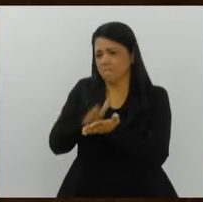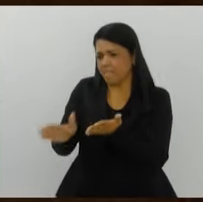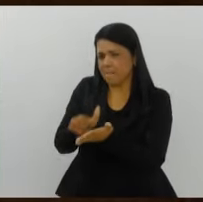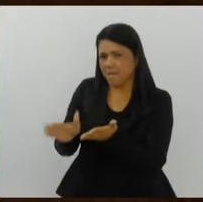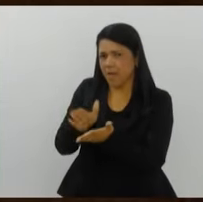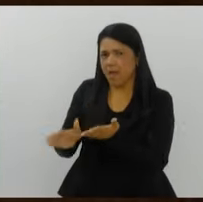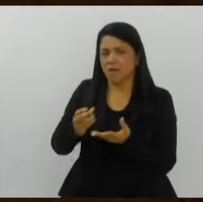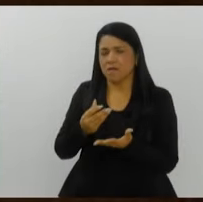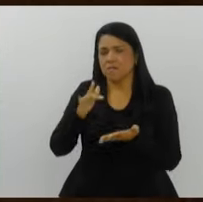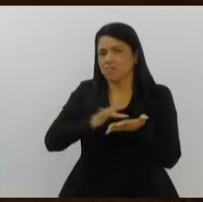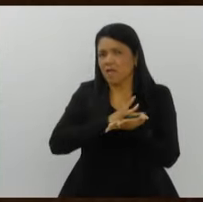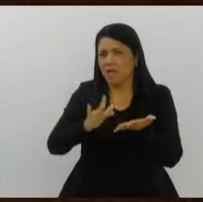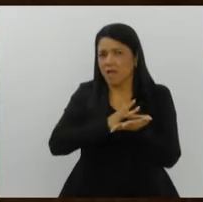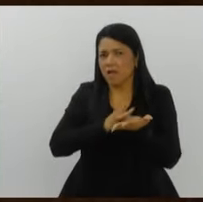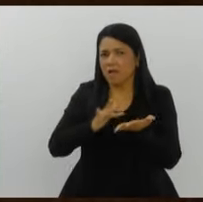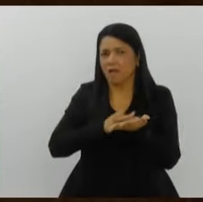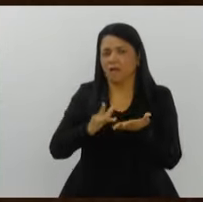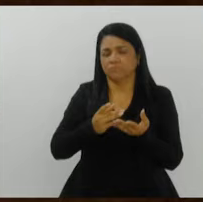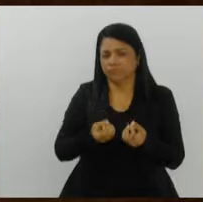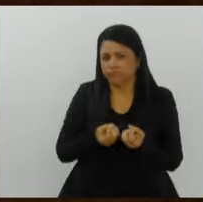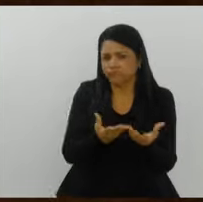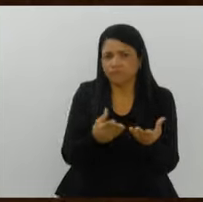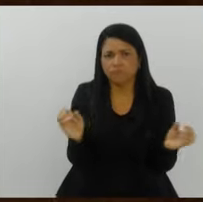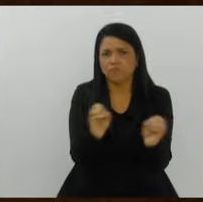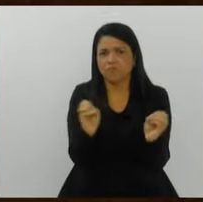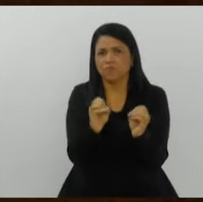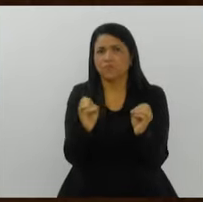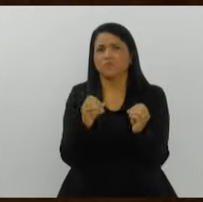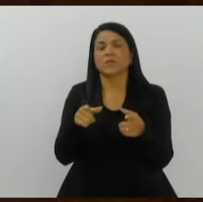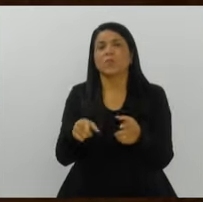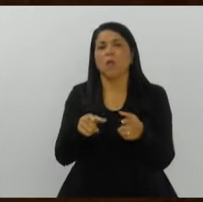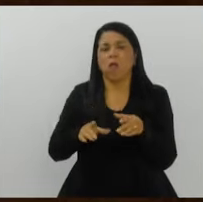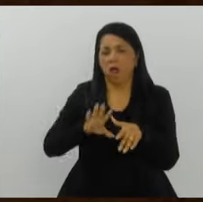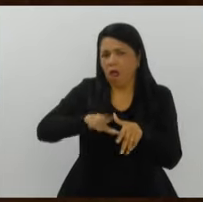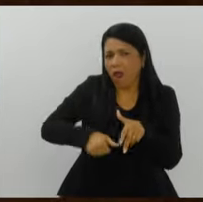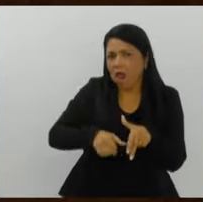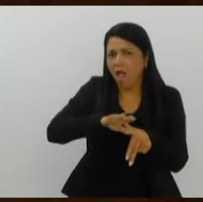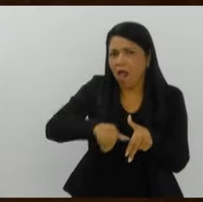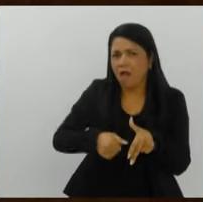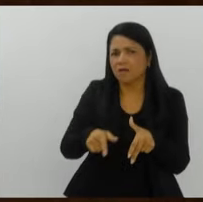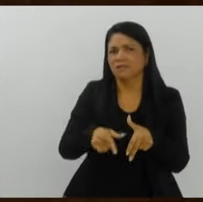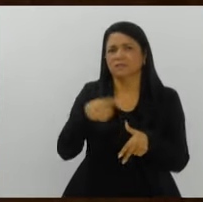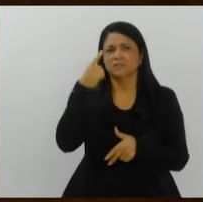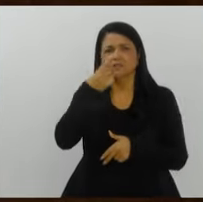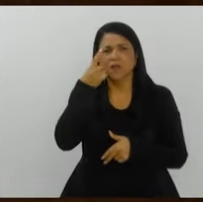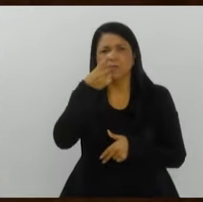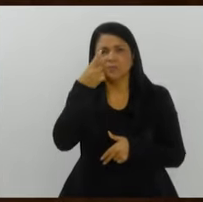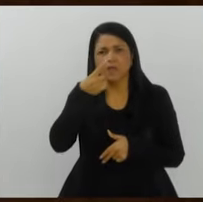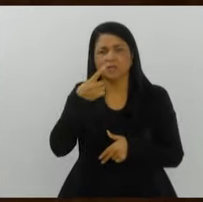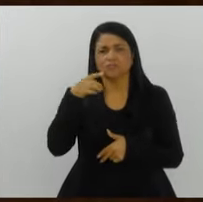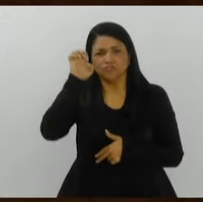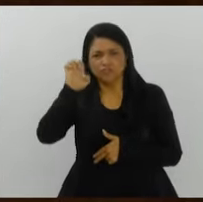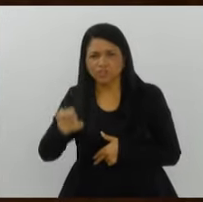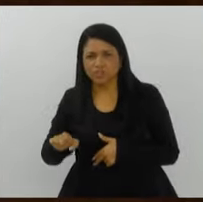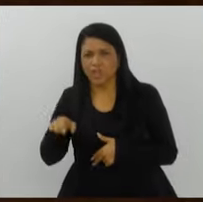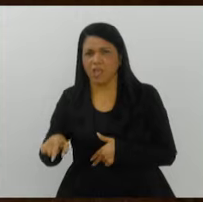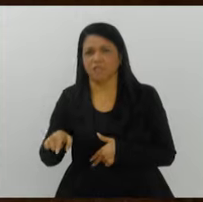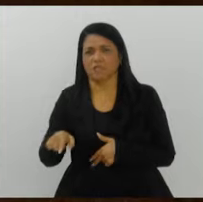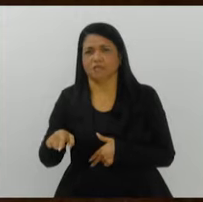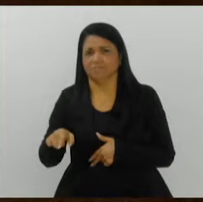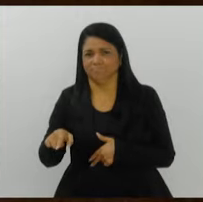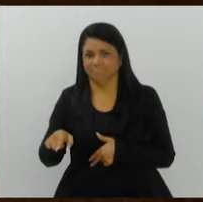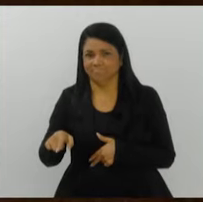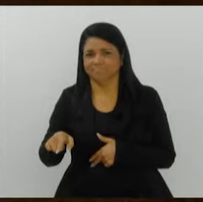não entregues dão ensejo aos trambiques e maracutaia que vocês, deputados de direita e esquerda, que compõem